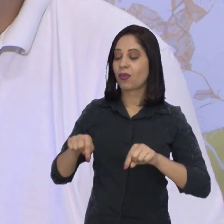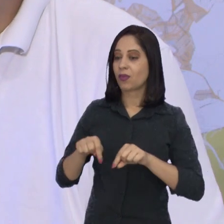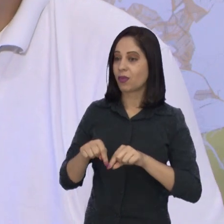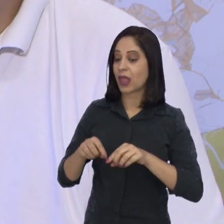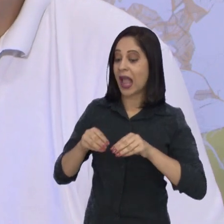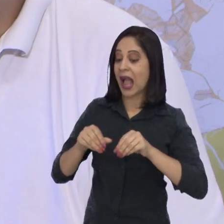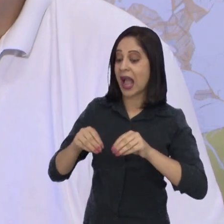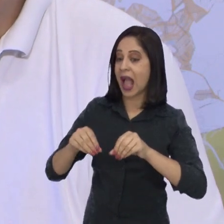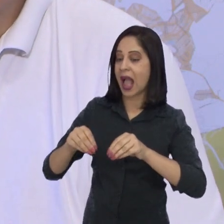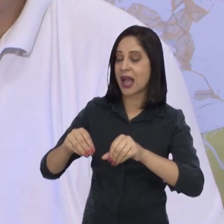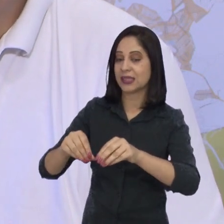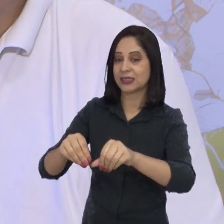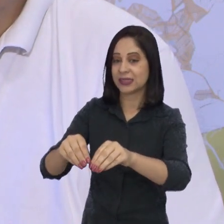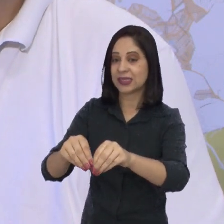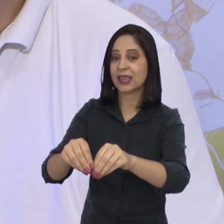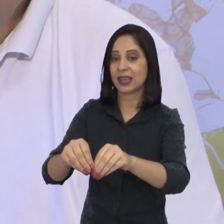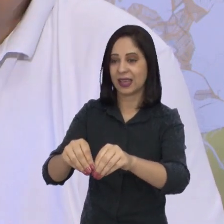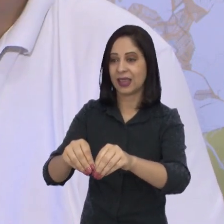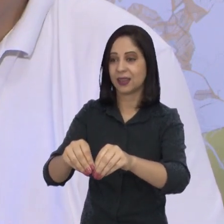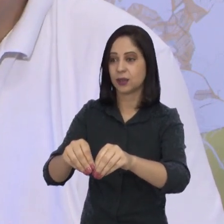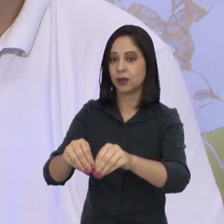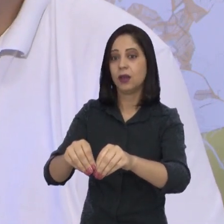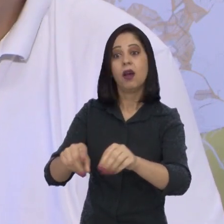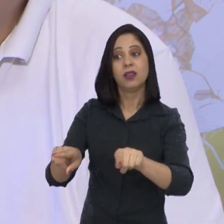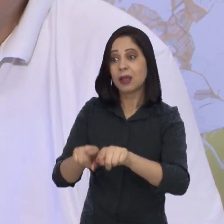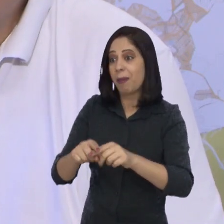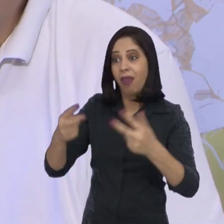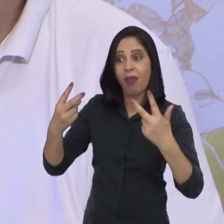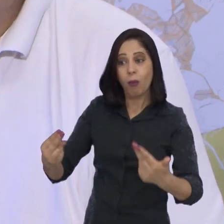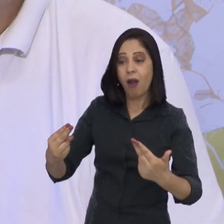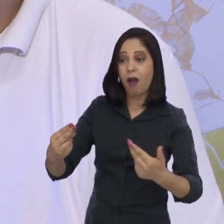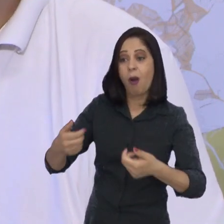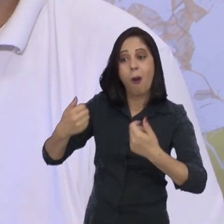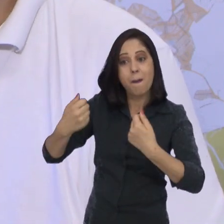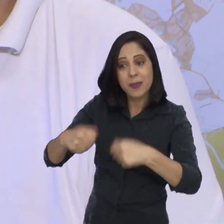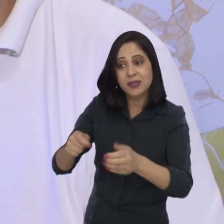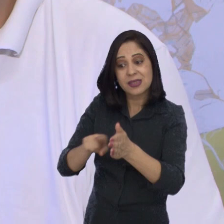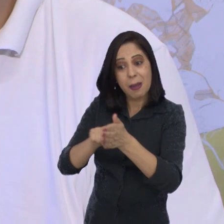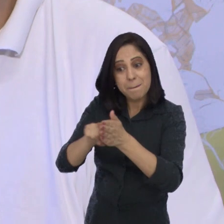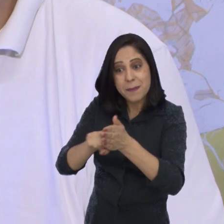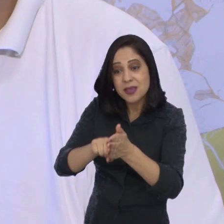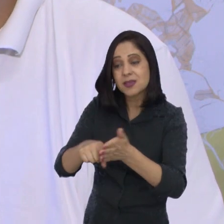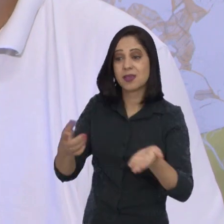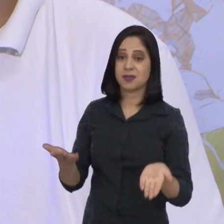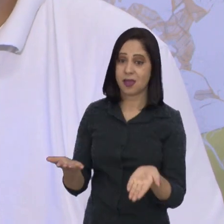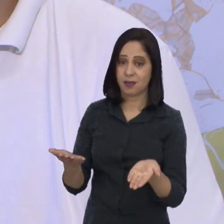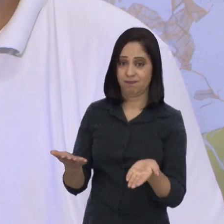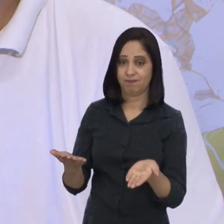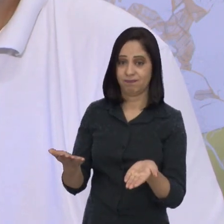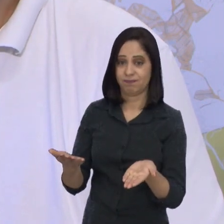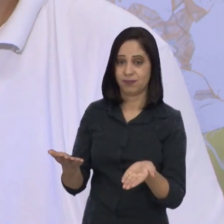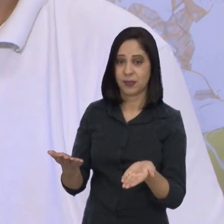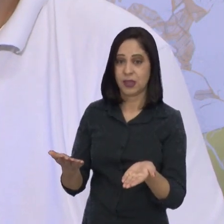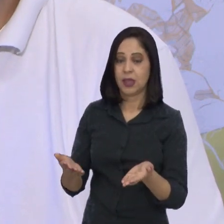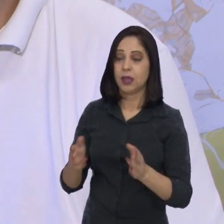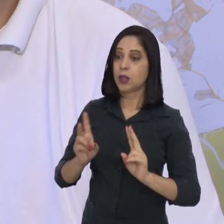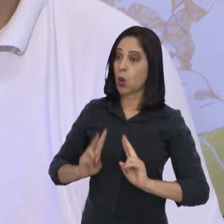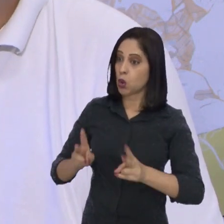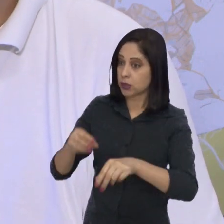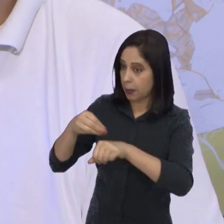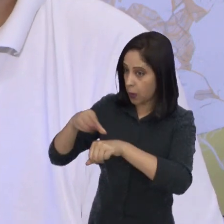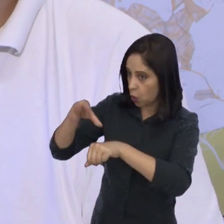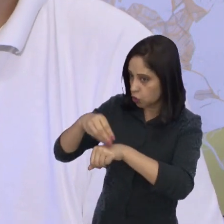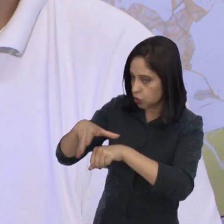que compram em áreas irregulares não tem essa mesma cautela comercial para adquirir um imóvel? Então, o que eu sempre